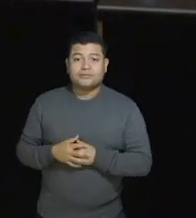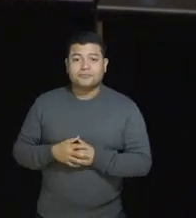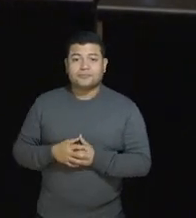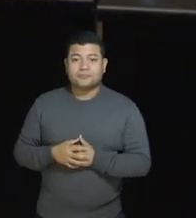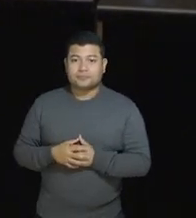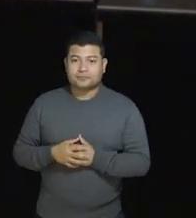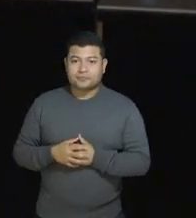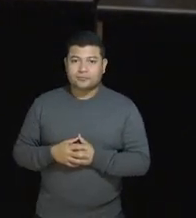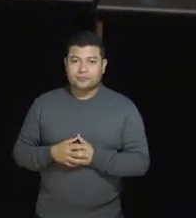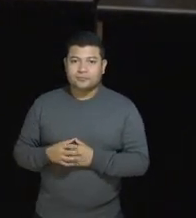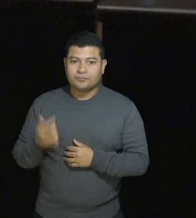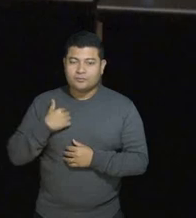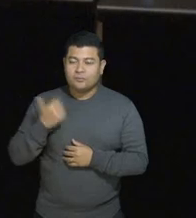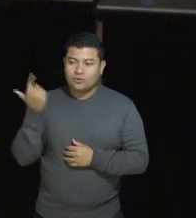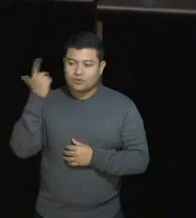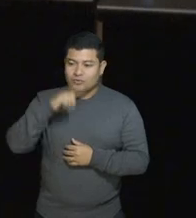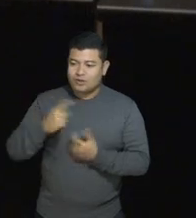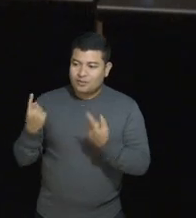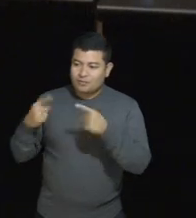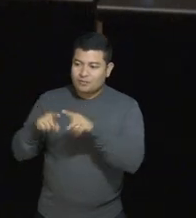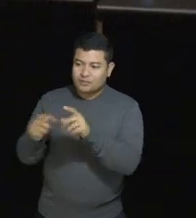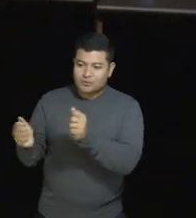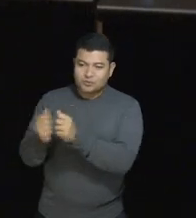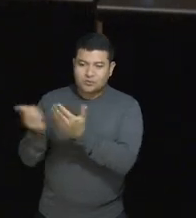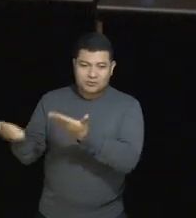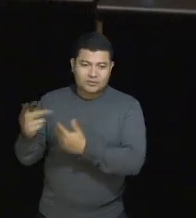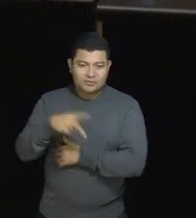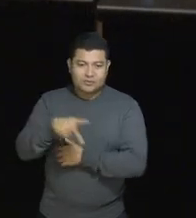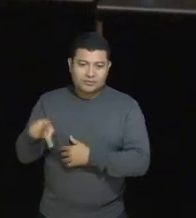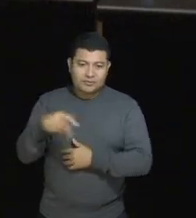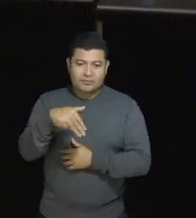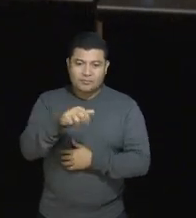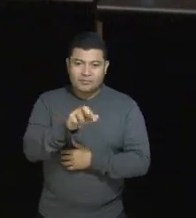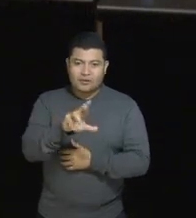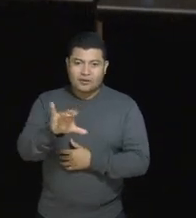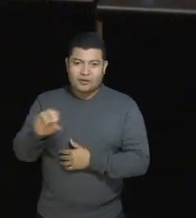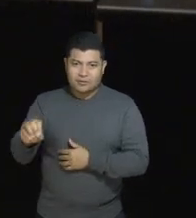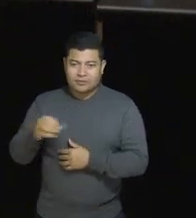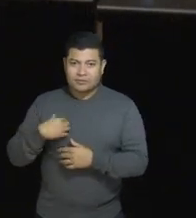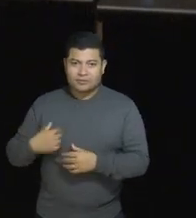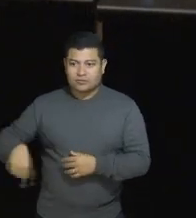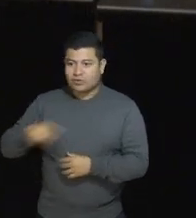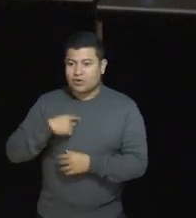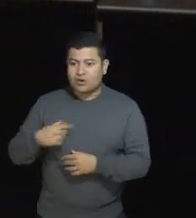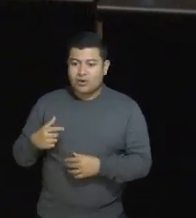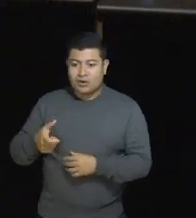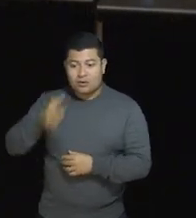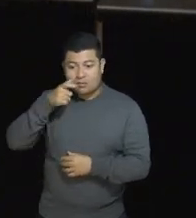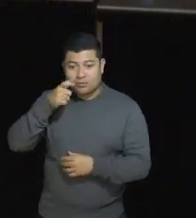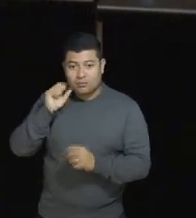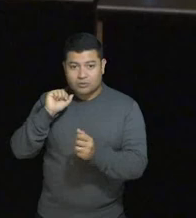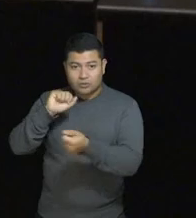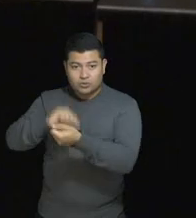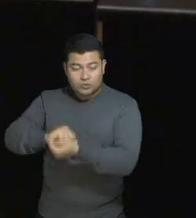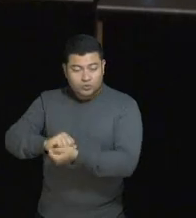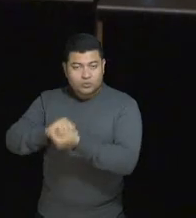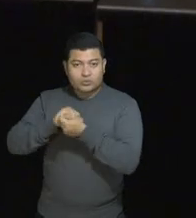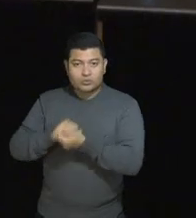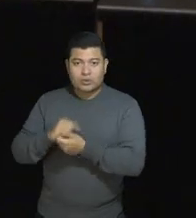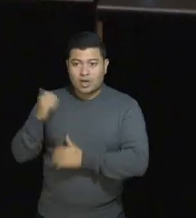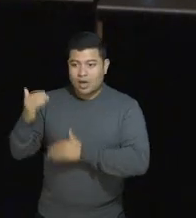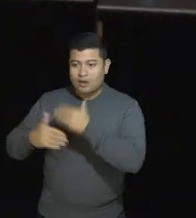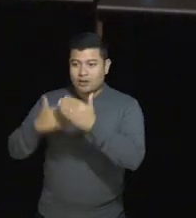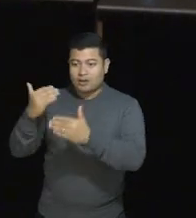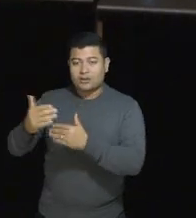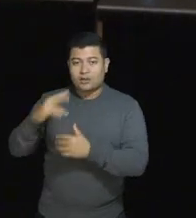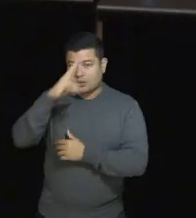com essa parceria com o professor Mário, a gente consegue acompanhar de perto a evolução da prefeitura,